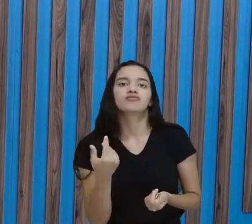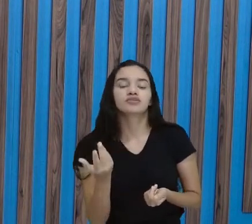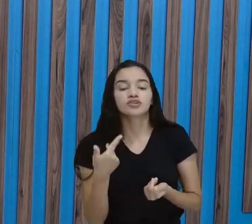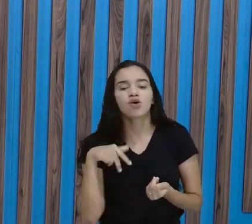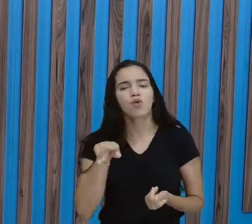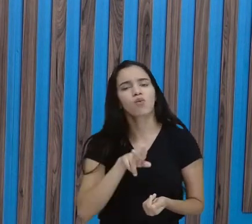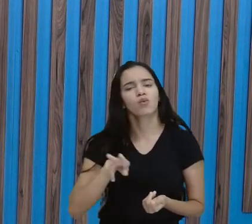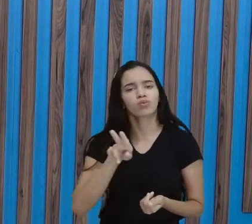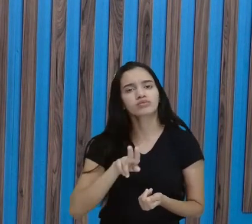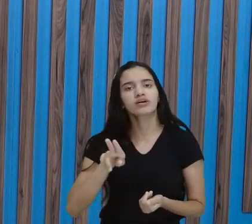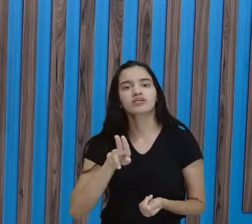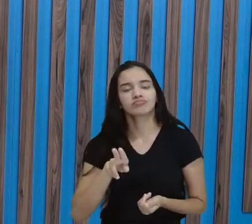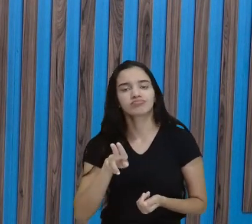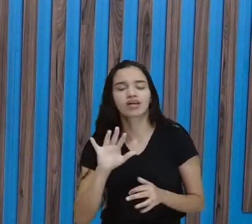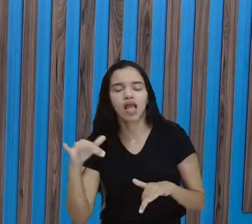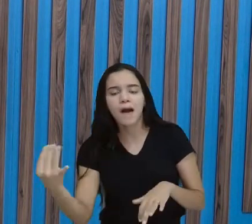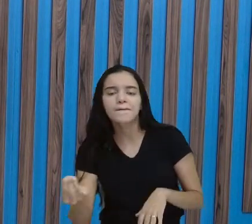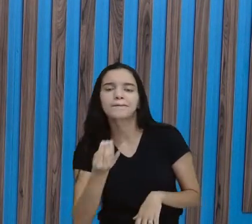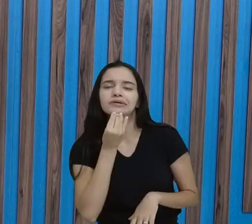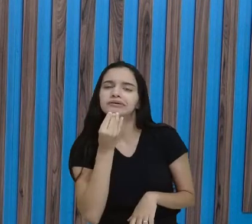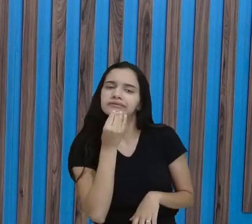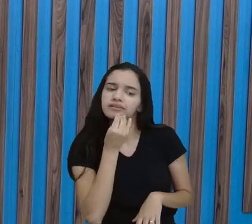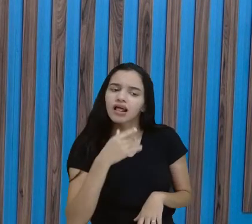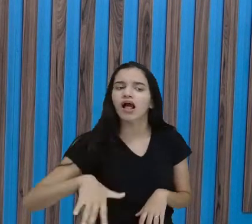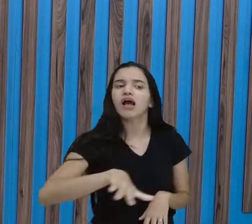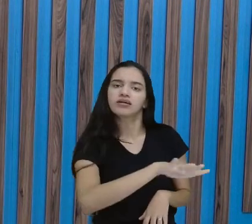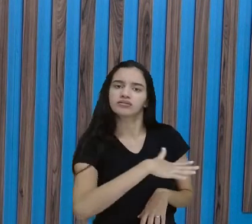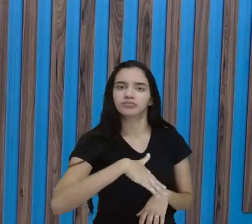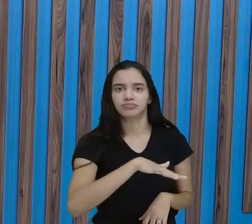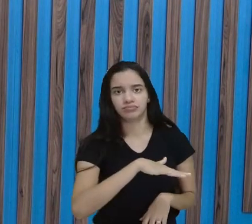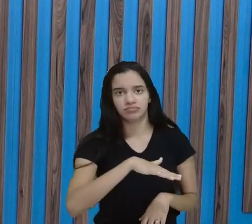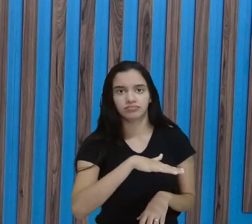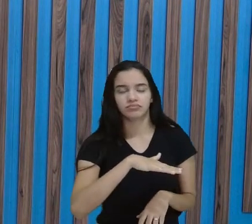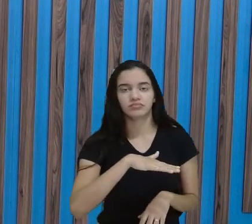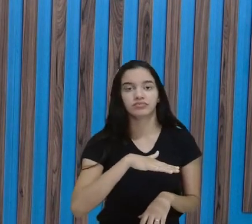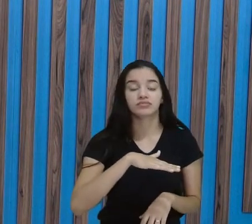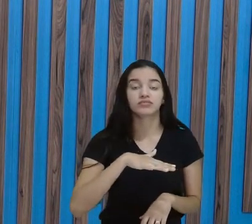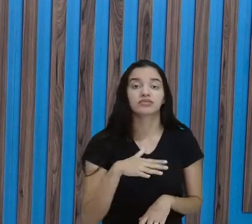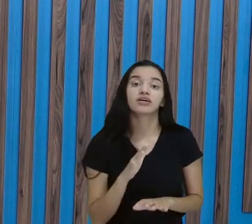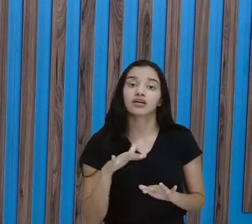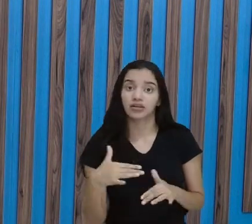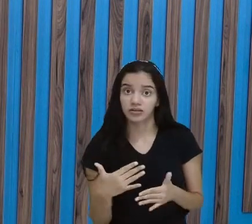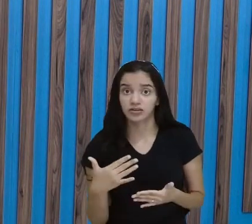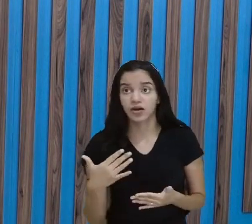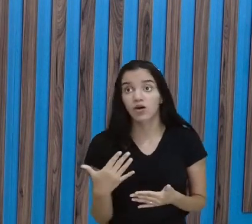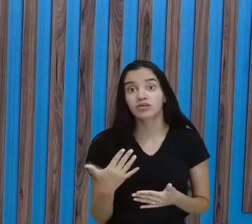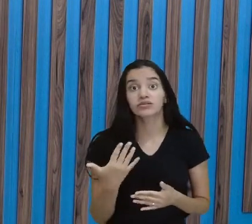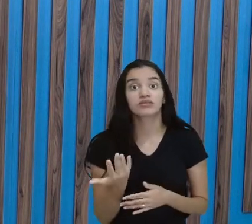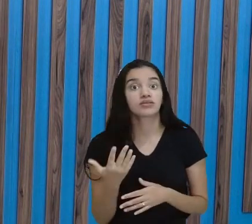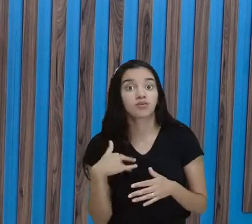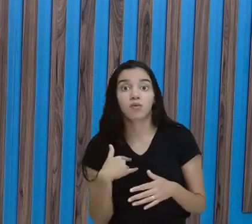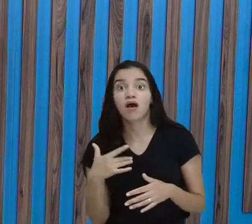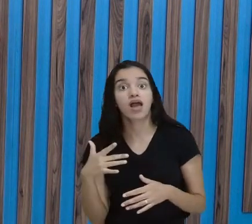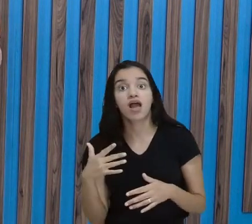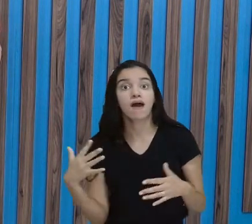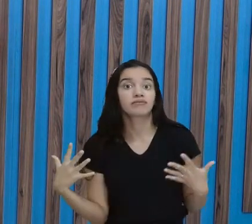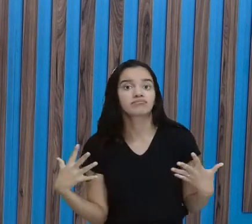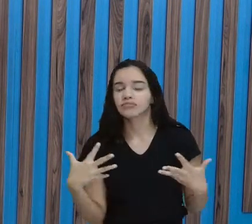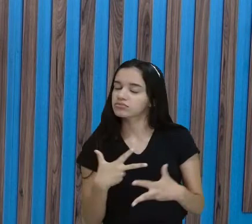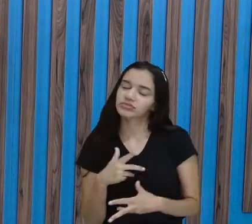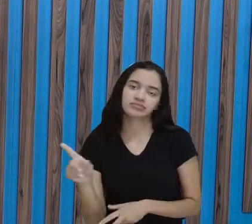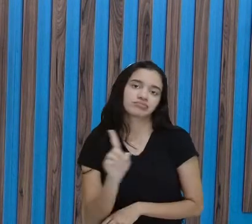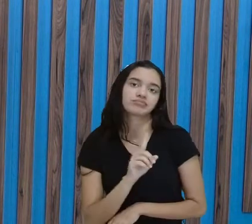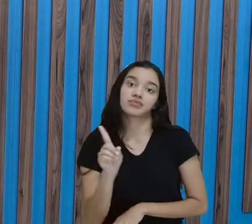usufruir, essa é a palavra, aproveitar daquele espaço, né? Então, essa aí não é uma paisagem natural mais, porque ela já